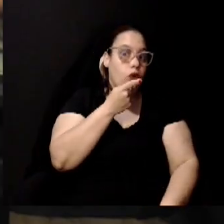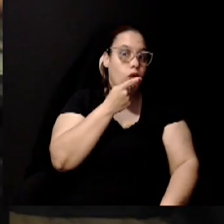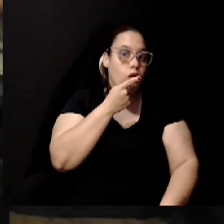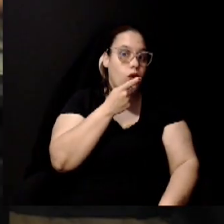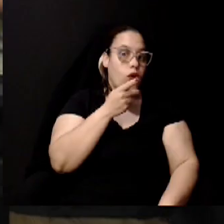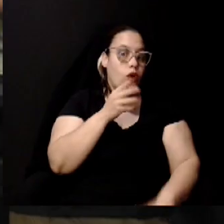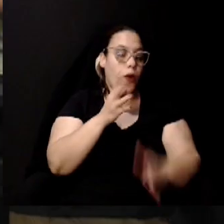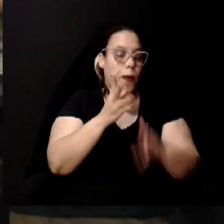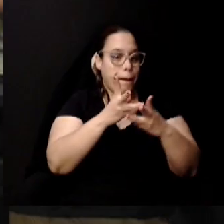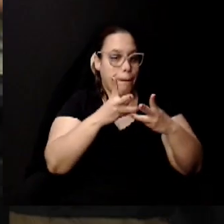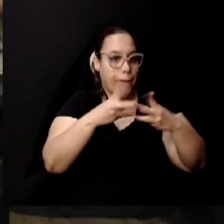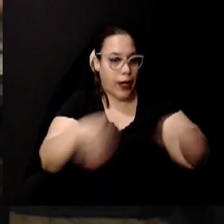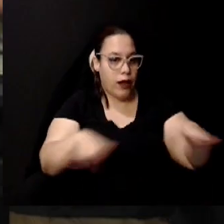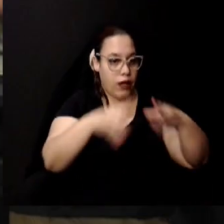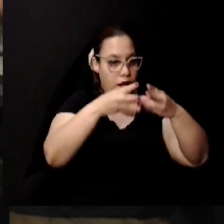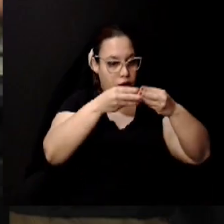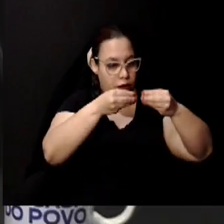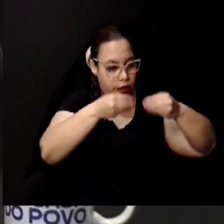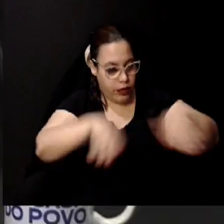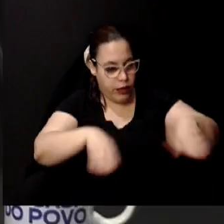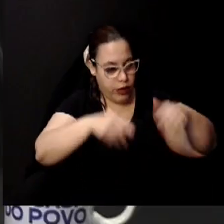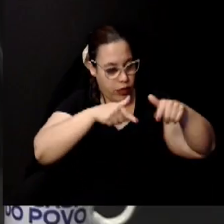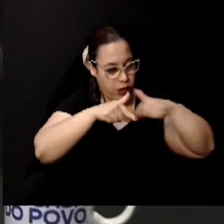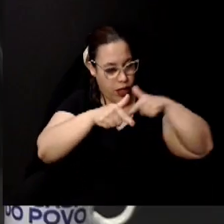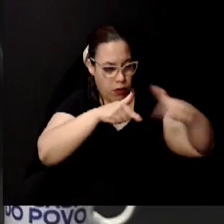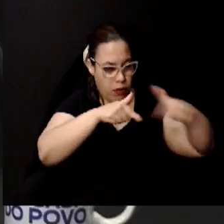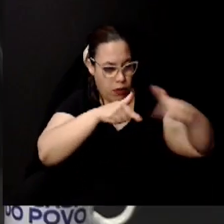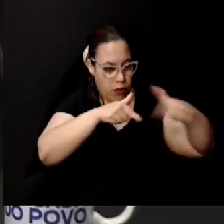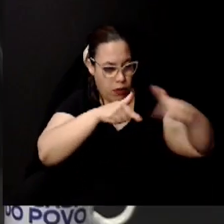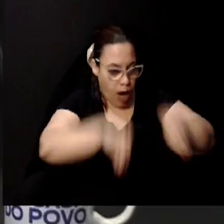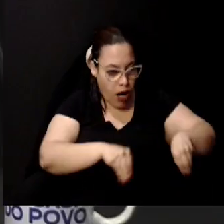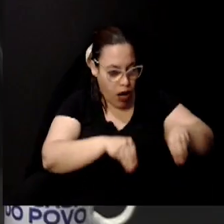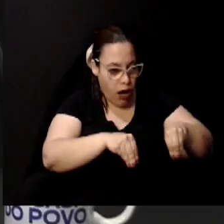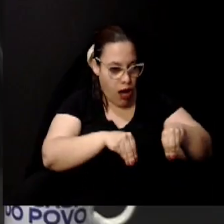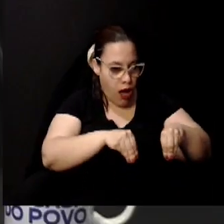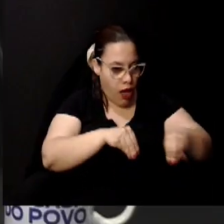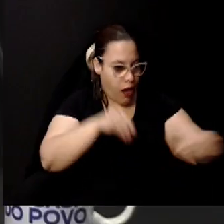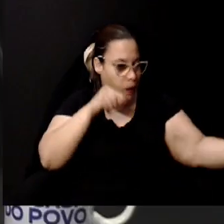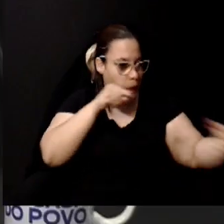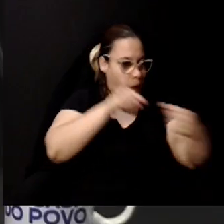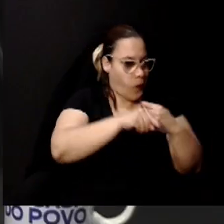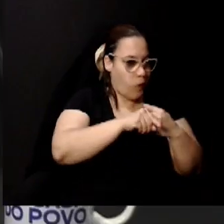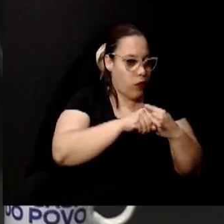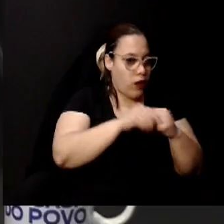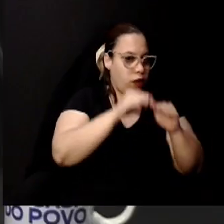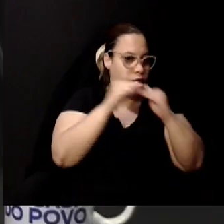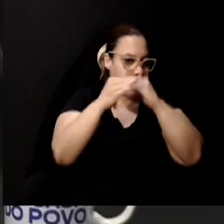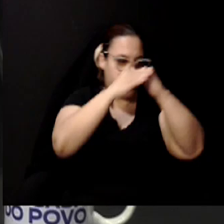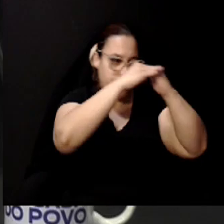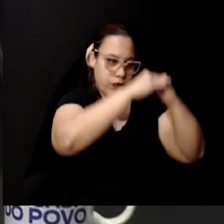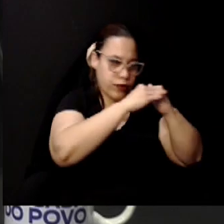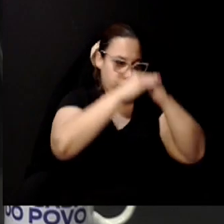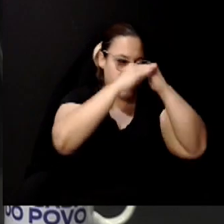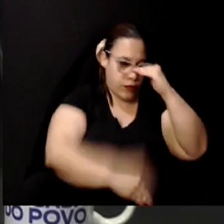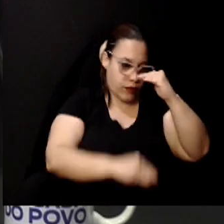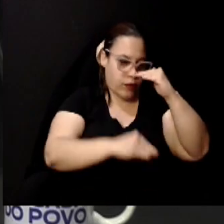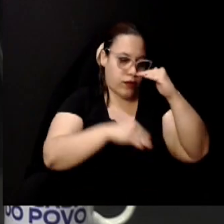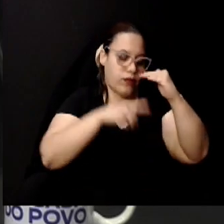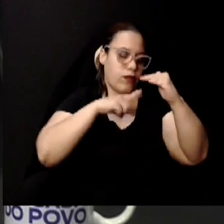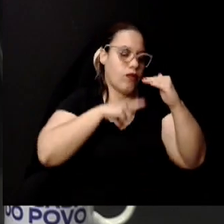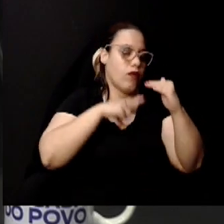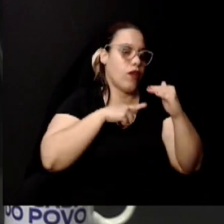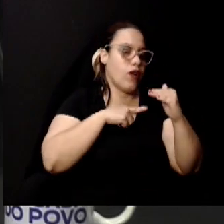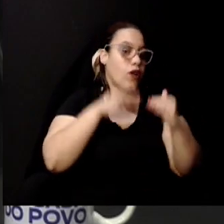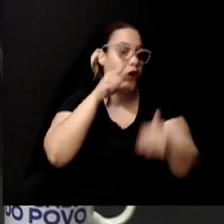precarização do trabalho, sobre combater as desigualdades que existem. E você é presidente da